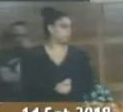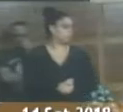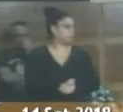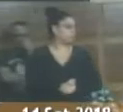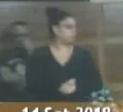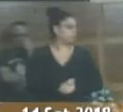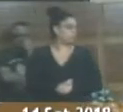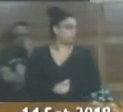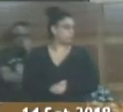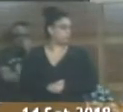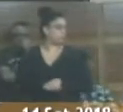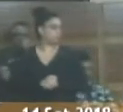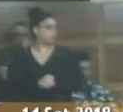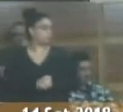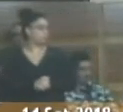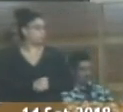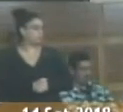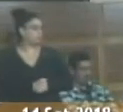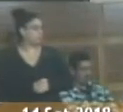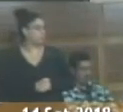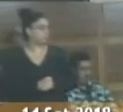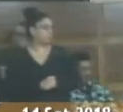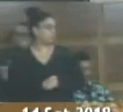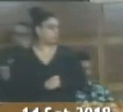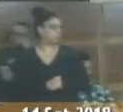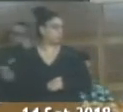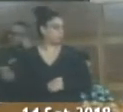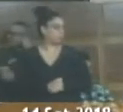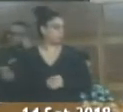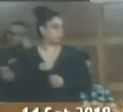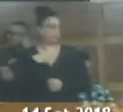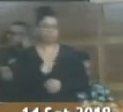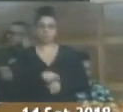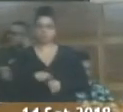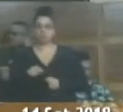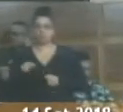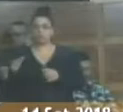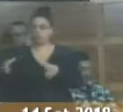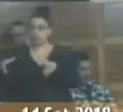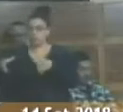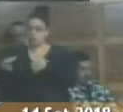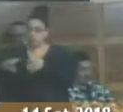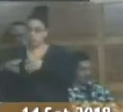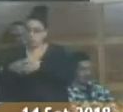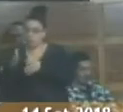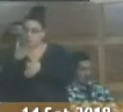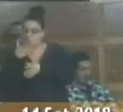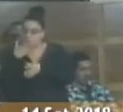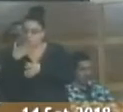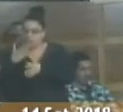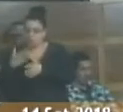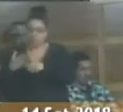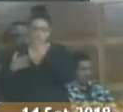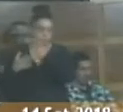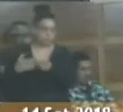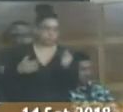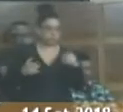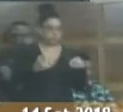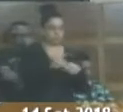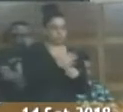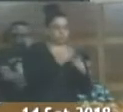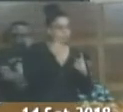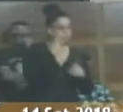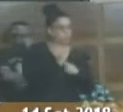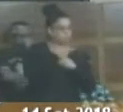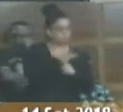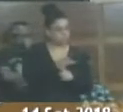de estar na aldeia. Nós temos que sair da aldeia para a cidade buscar o nosso alimento, levar algumas coisas